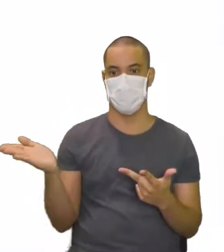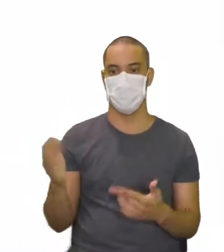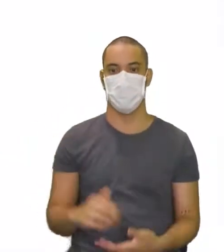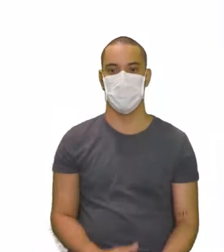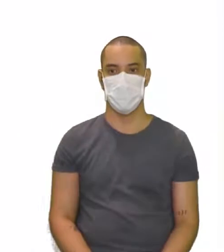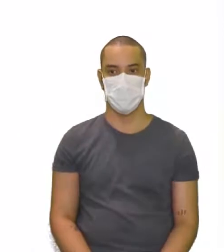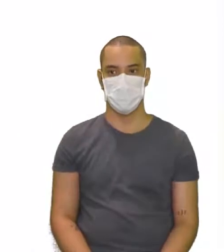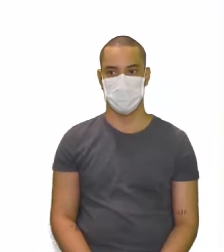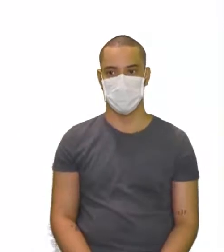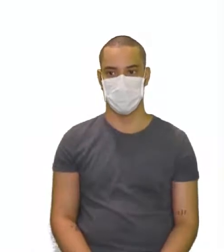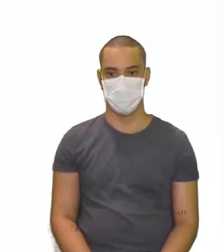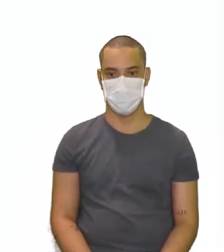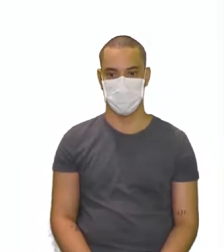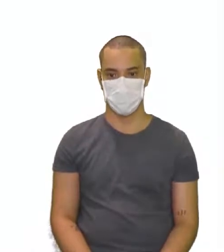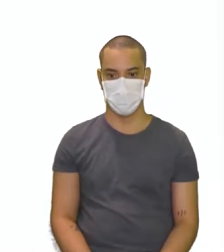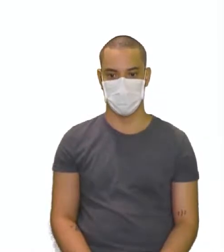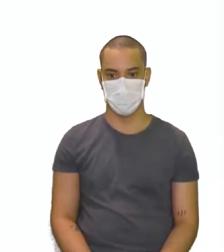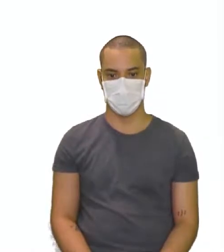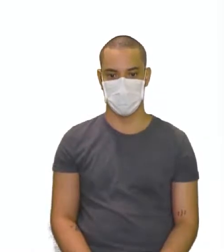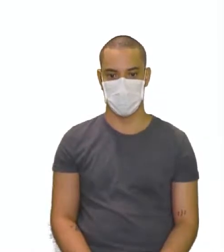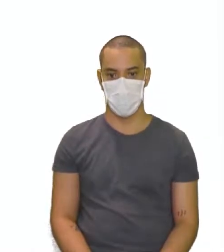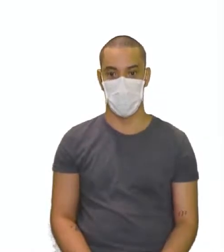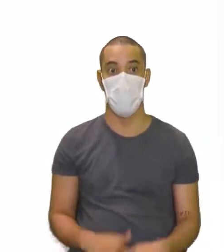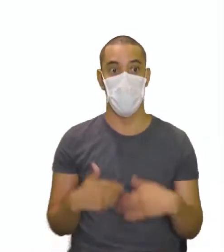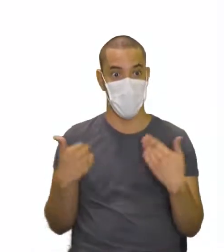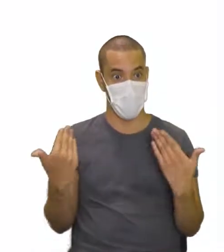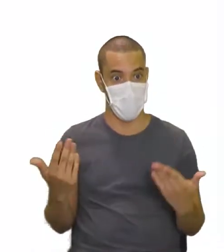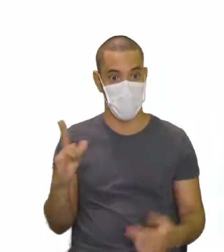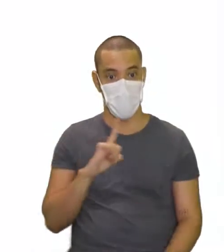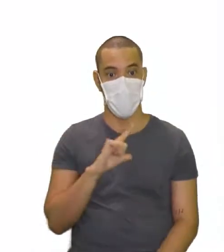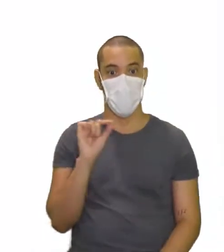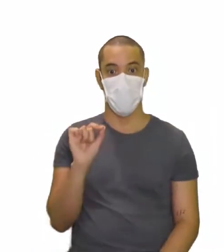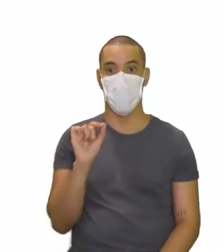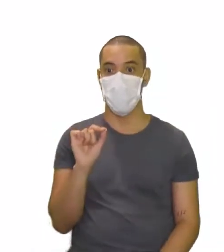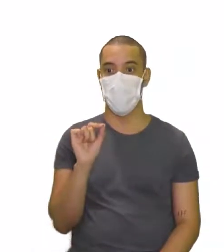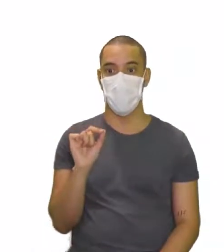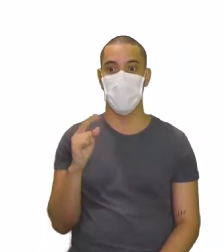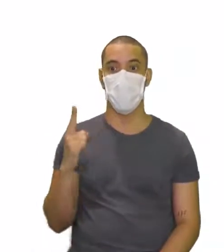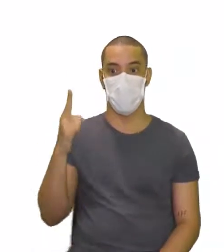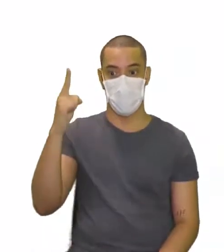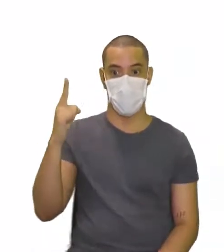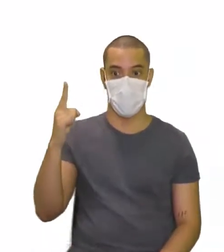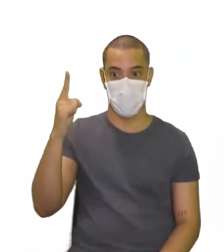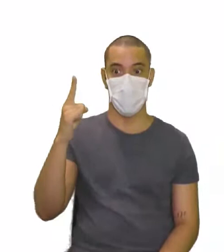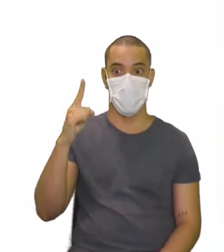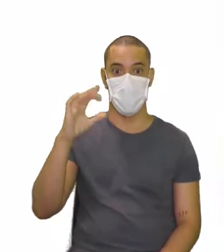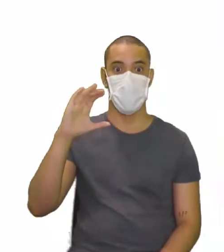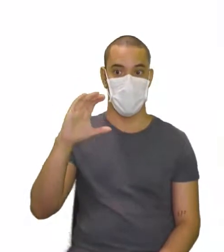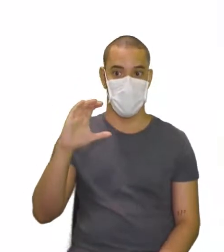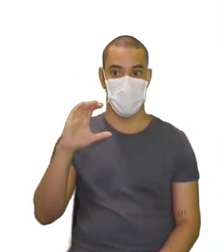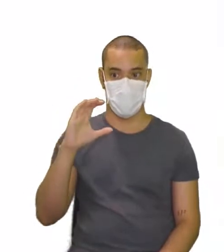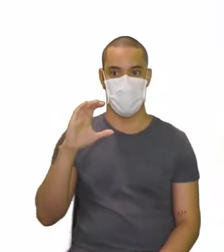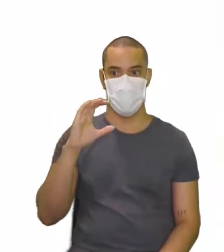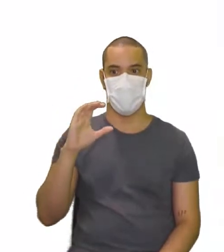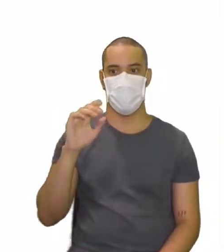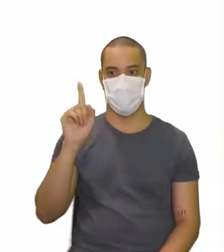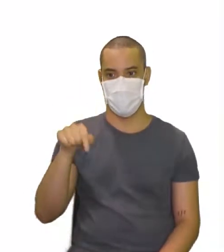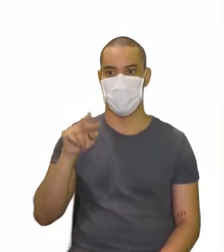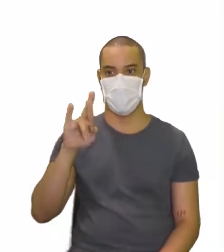falei para vocês, do resistor ôhmico. Então, nós temos ali, respectivamente, a letra C, né, pessoal?